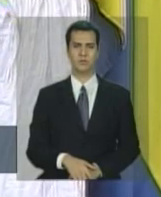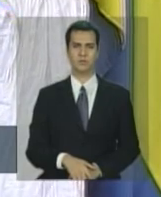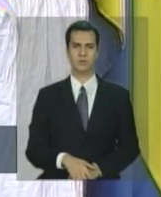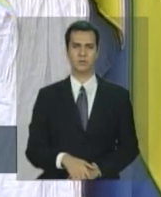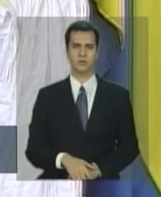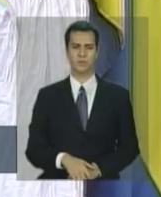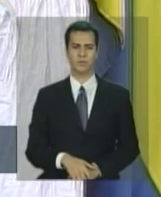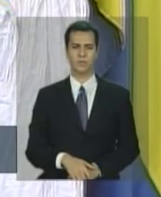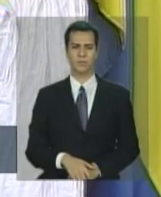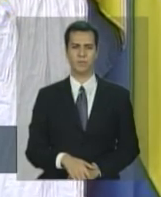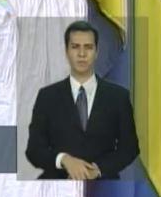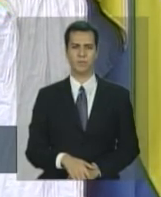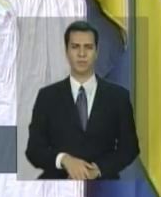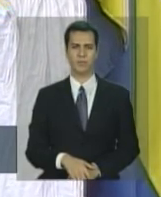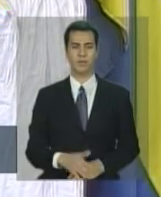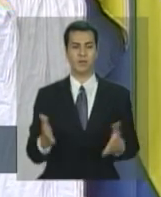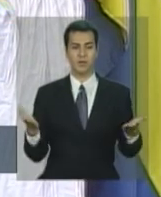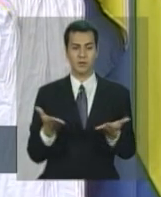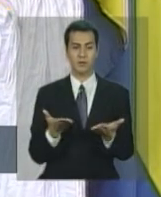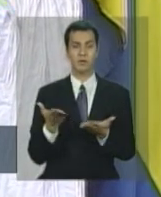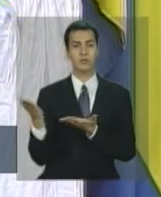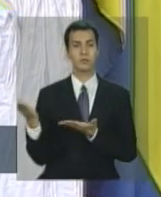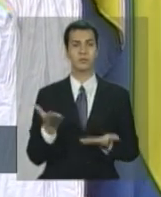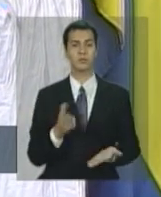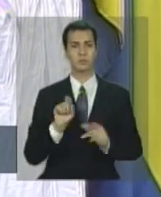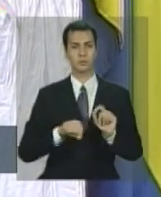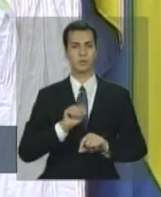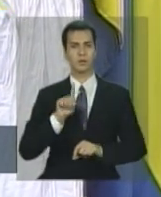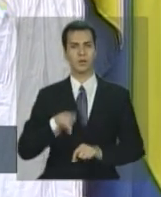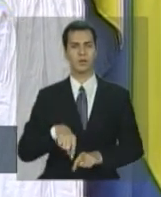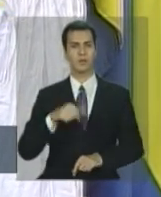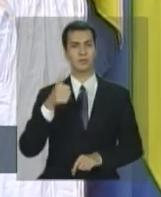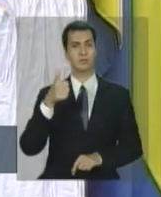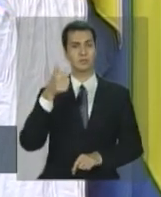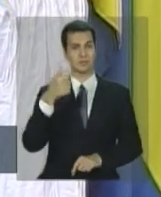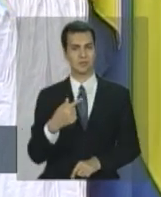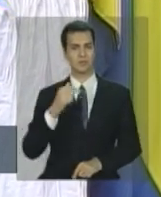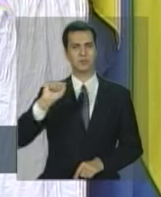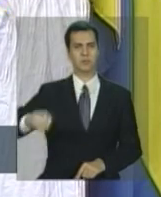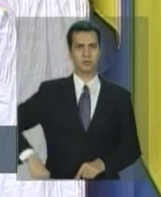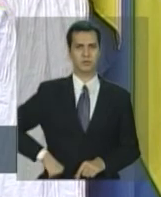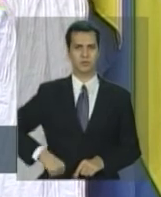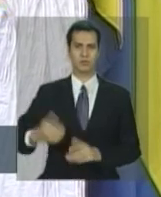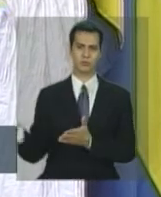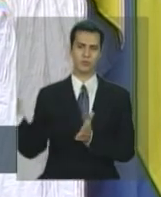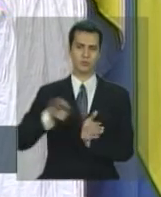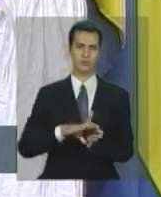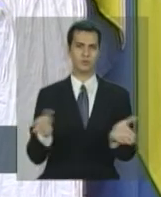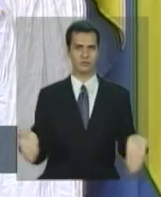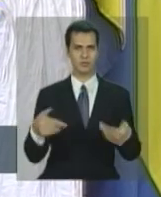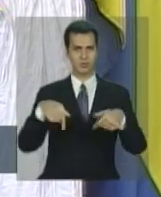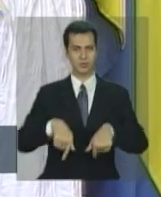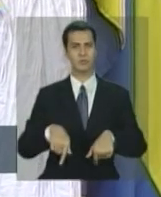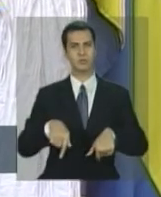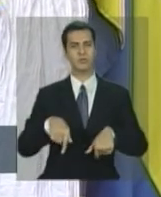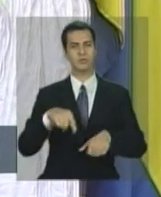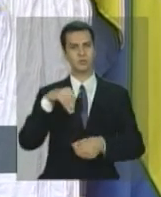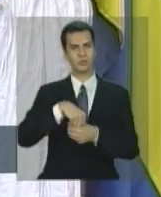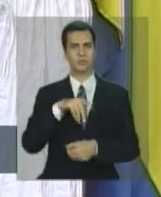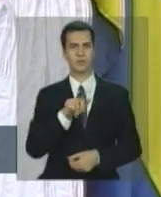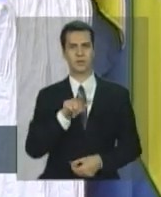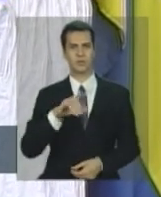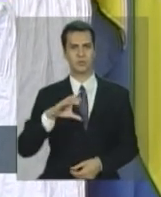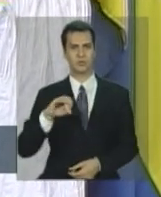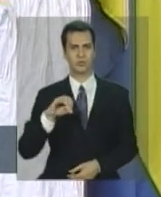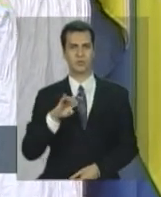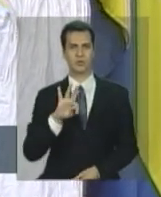Este é o 17º embaixador que a presidenta Dilma Rousseff recebe hoje no Palácio do Itamaraty.